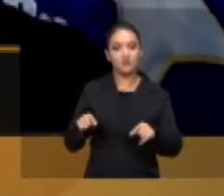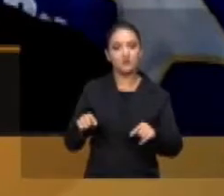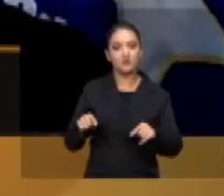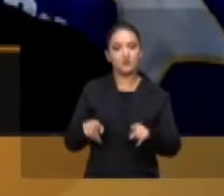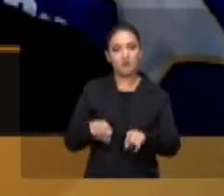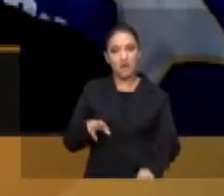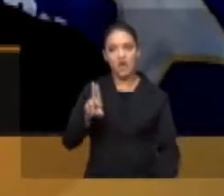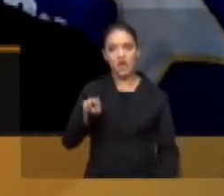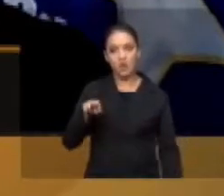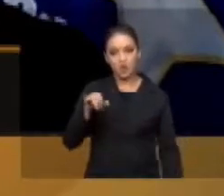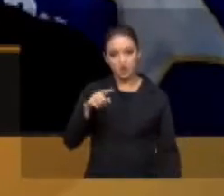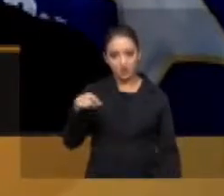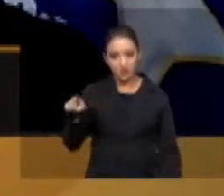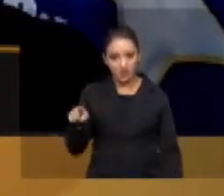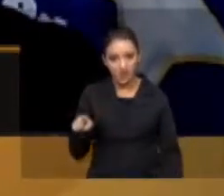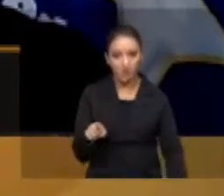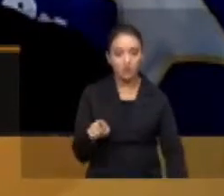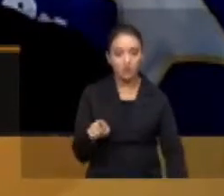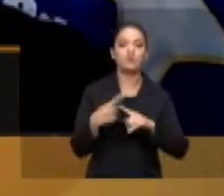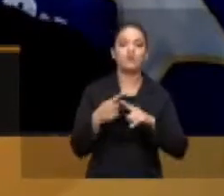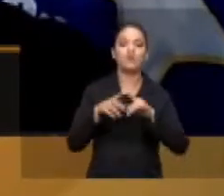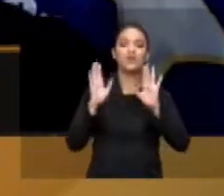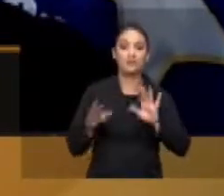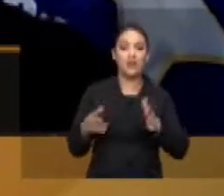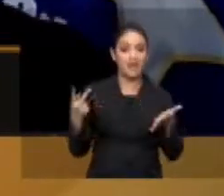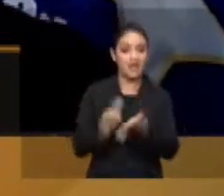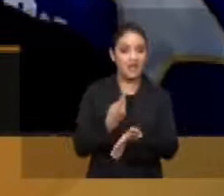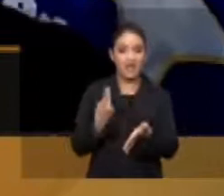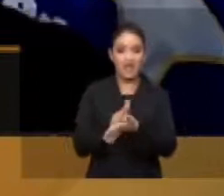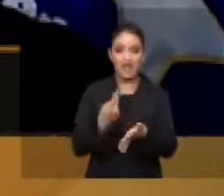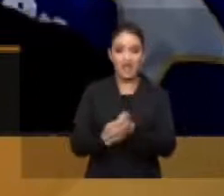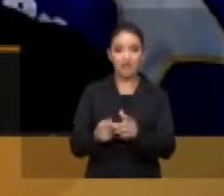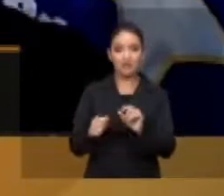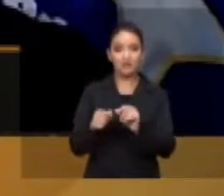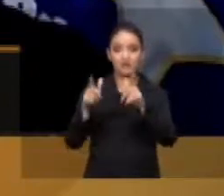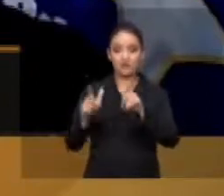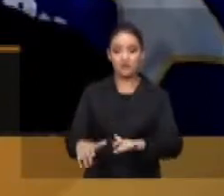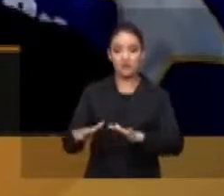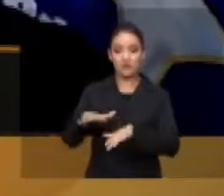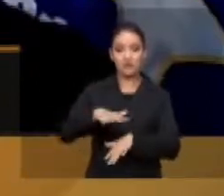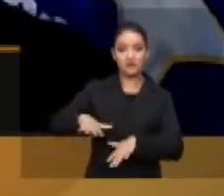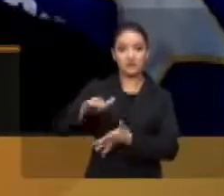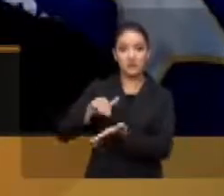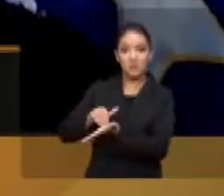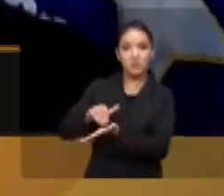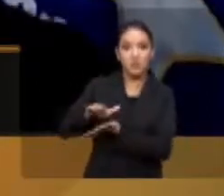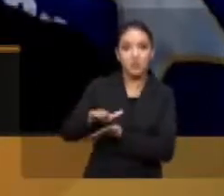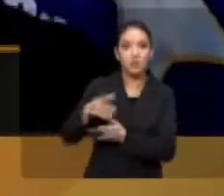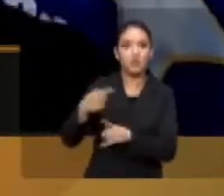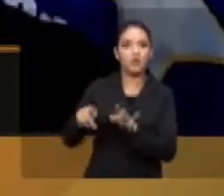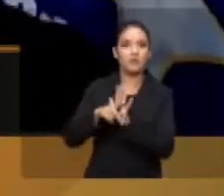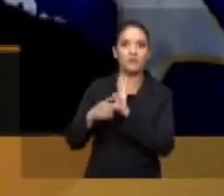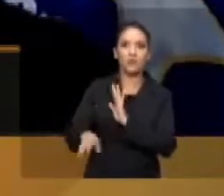também a União, que desapropriou equivocadamente terra do seu integrante, do seu próprio